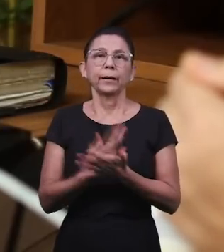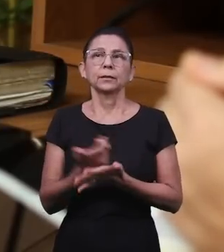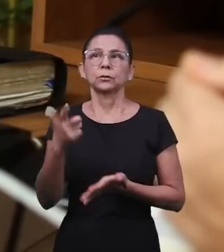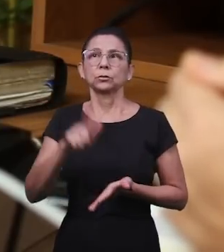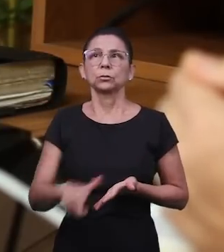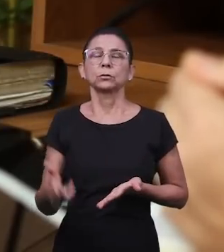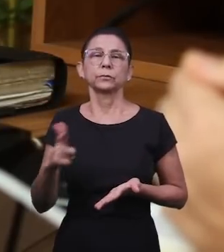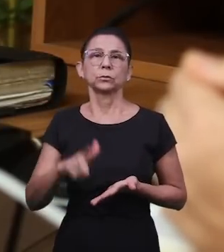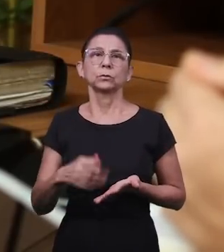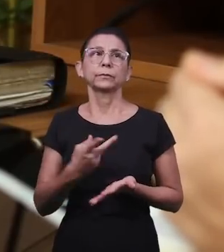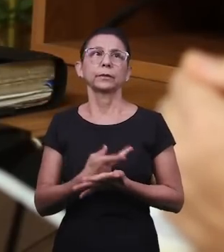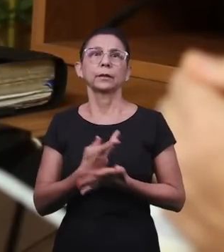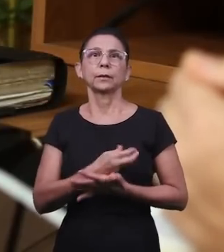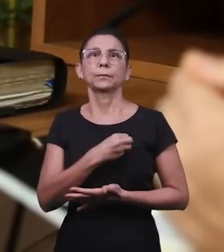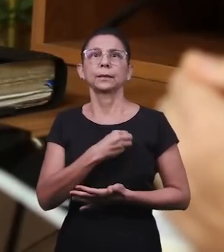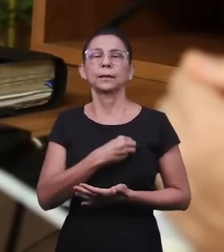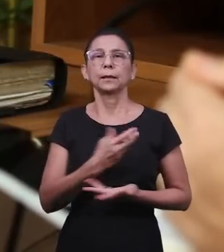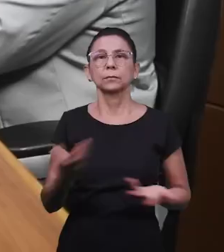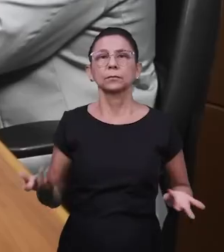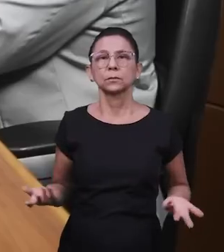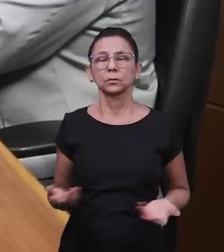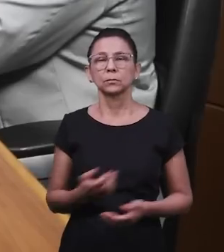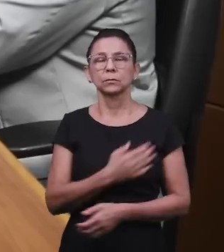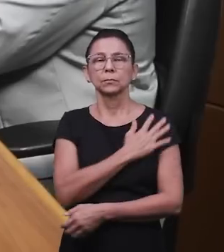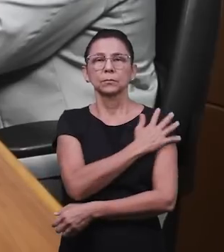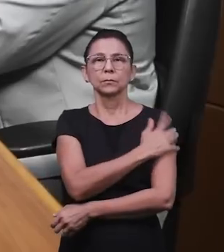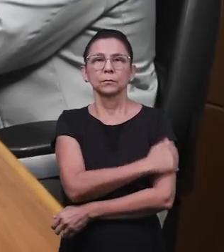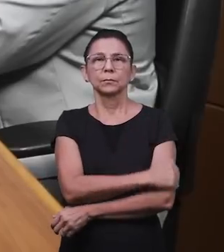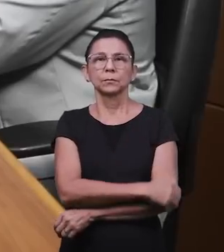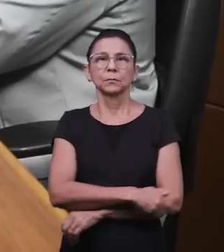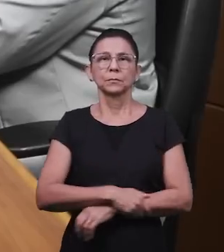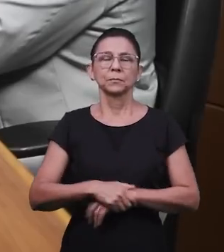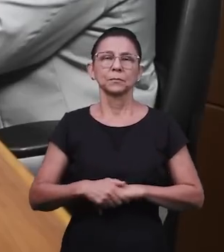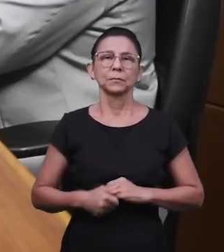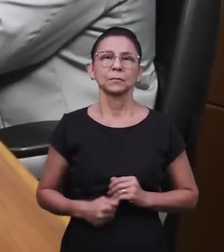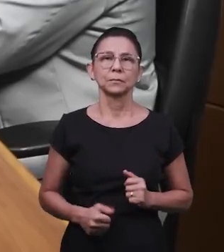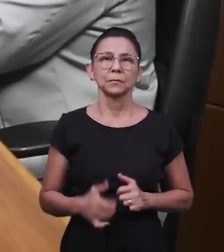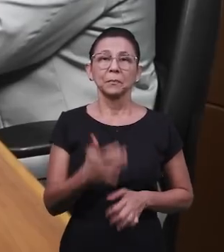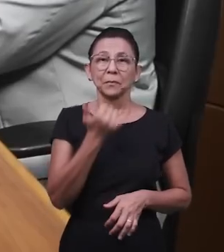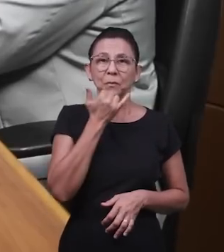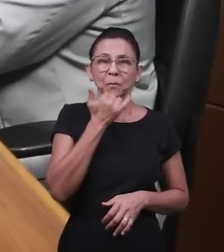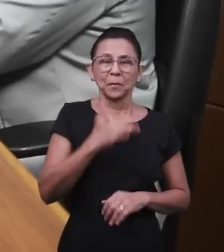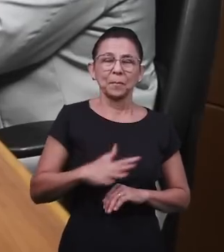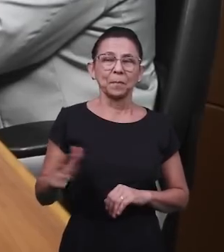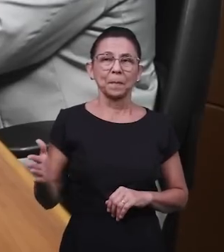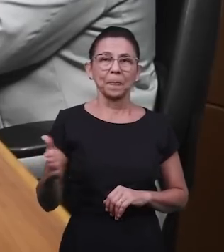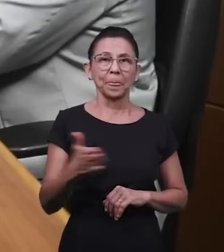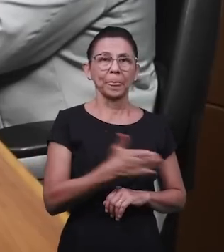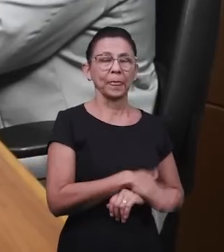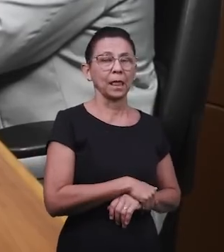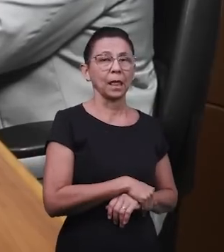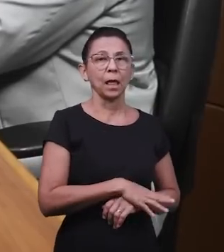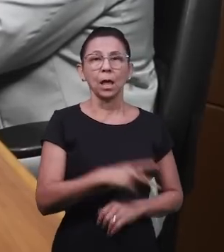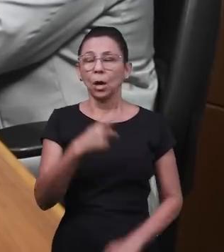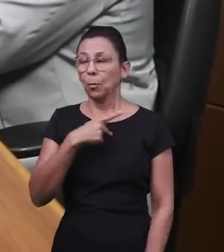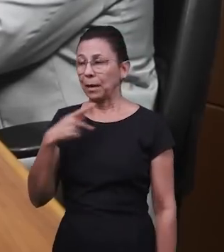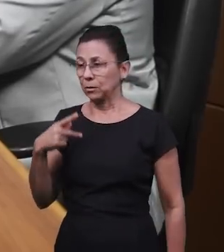pastor, meu marido, ele confessa todo dia para mim os erros dele, mas erra toda